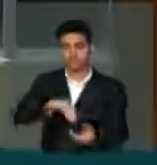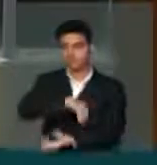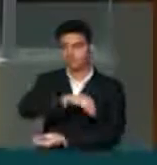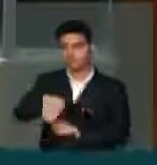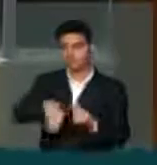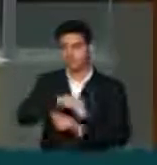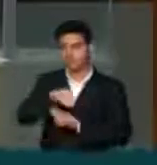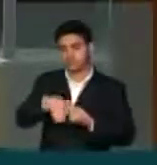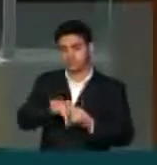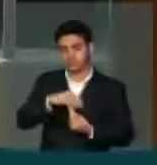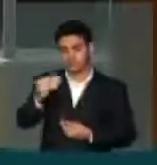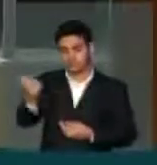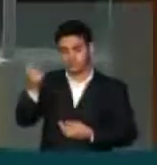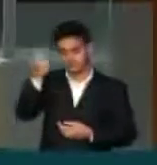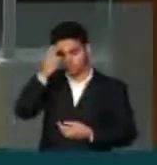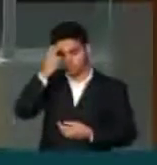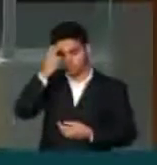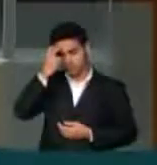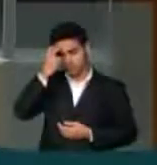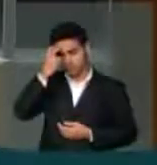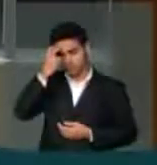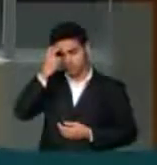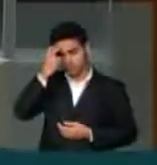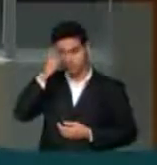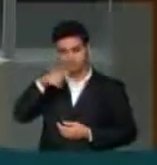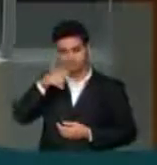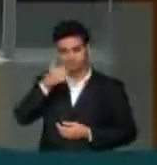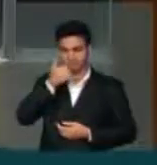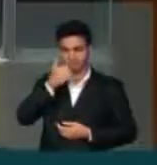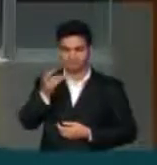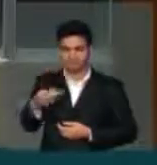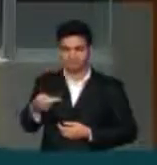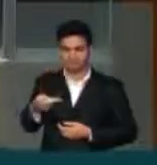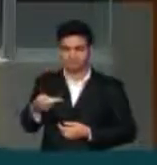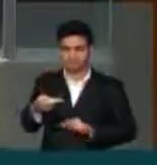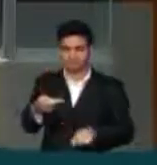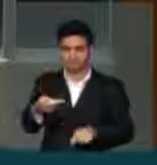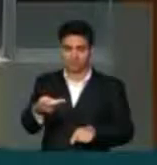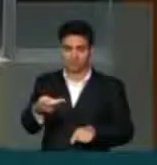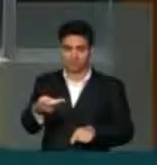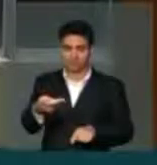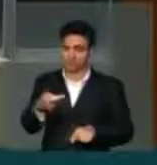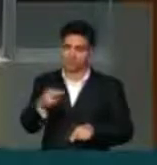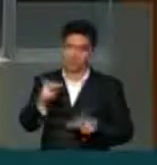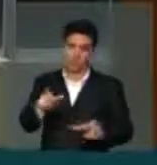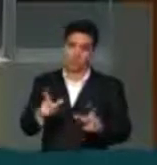que precisa ser combatido imediatamente. Um câncer